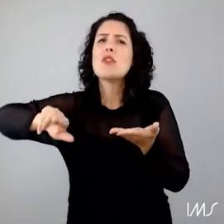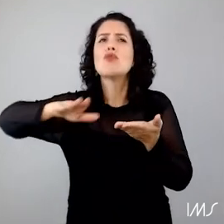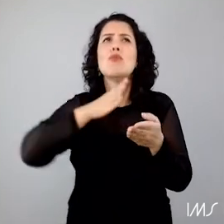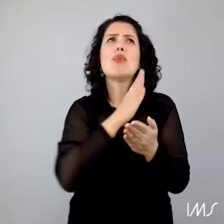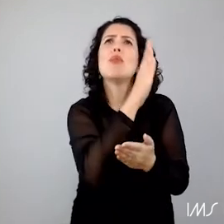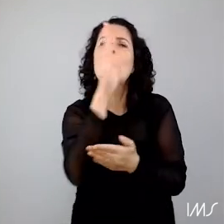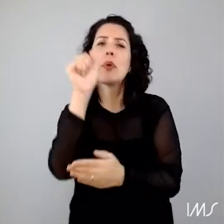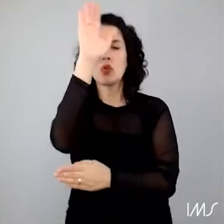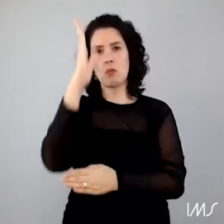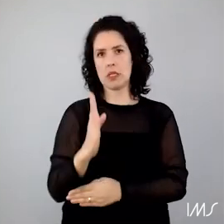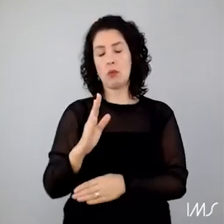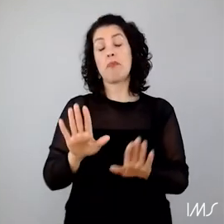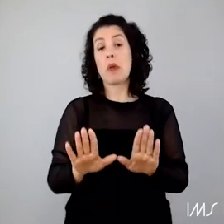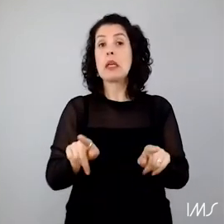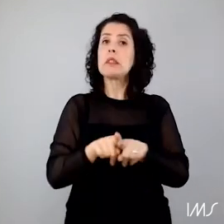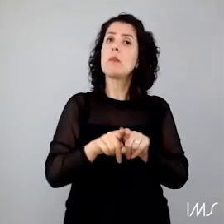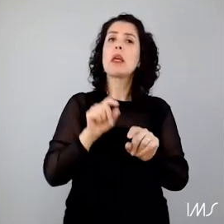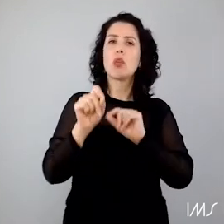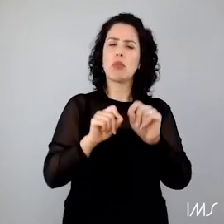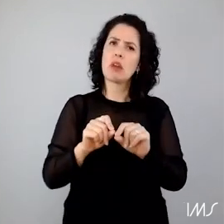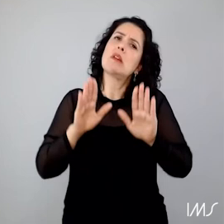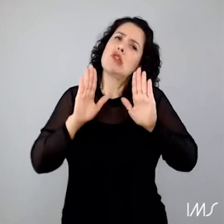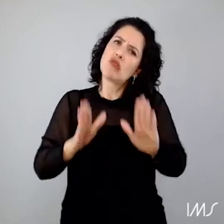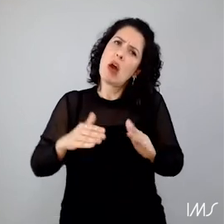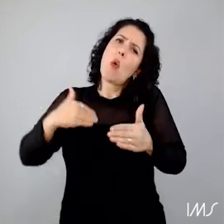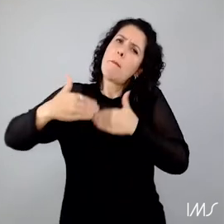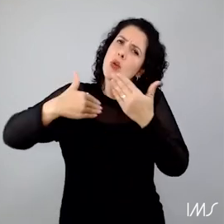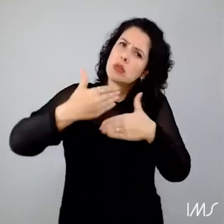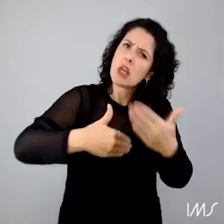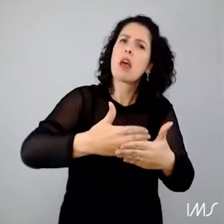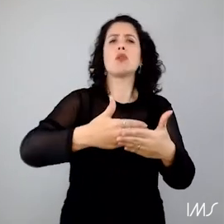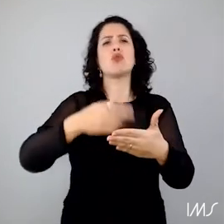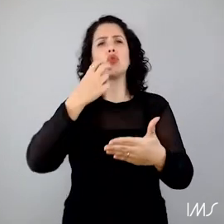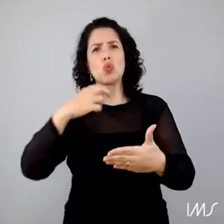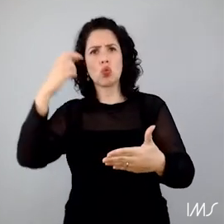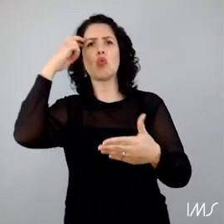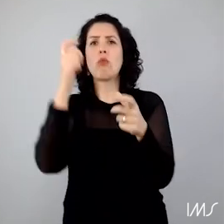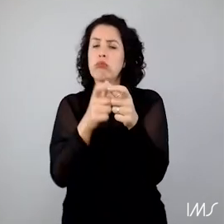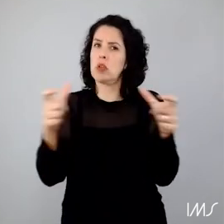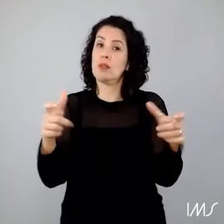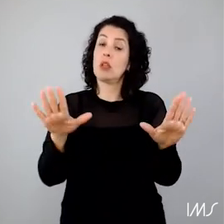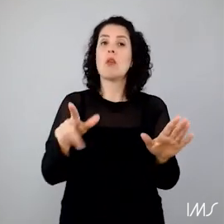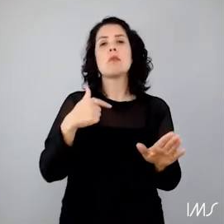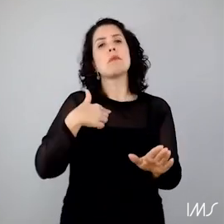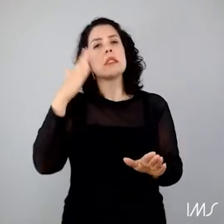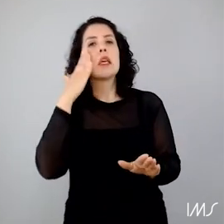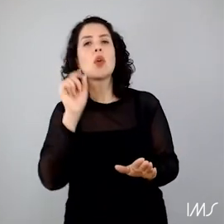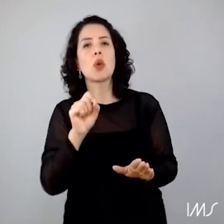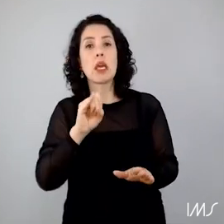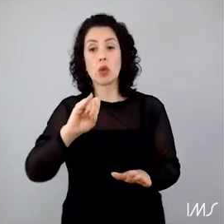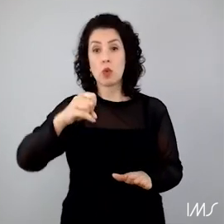tenho clareza que o Instituto Moreira Salles é também fruto desse processo. Quer dizer, a sua decisão na década de 90